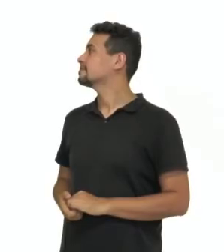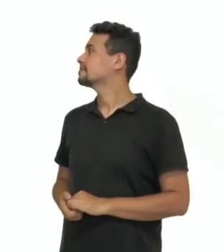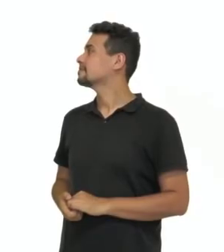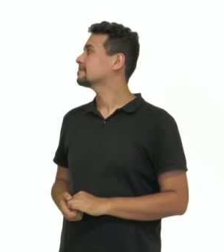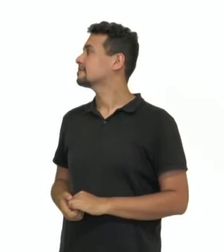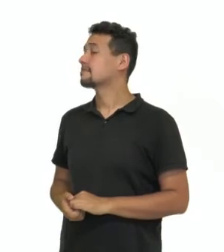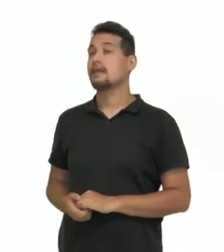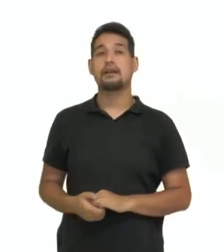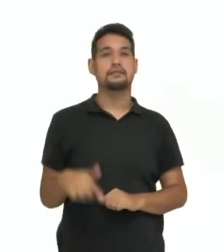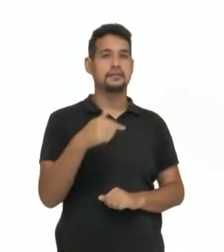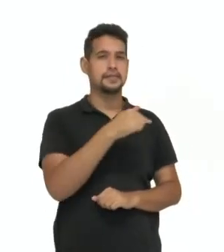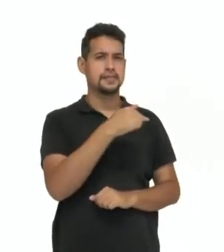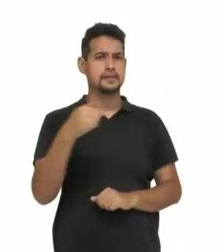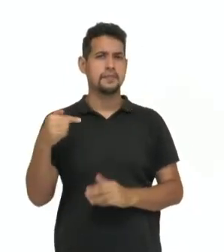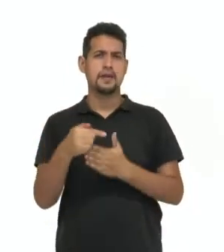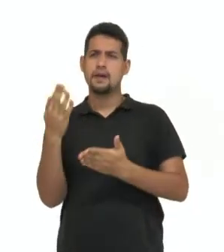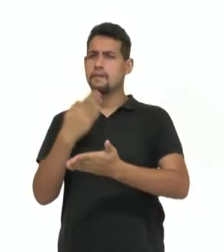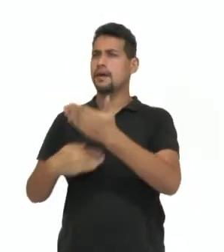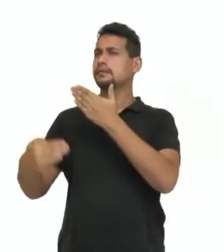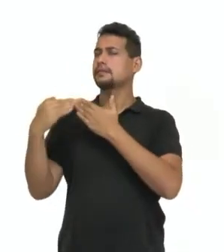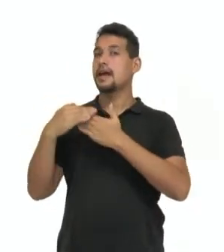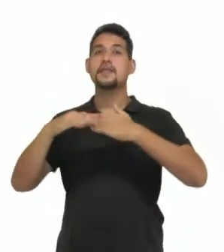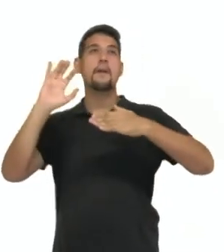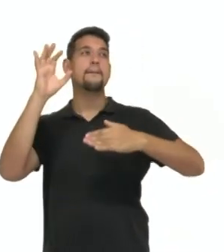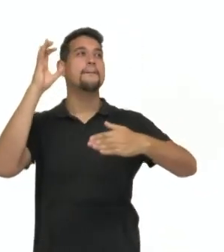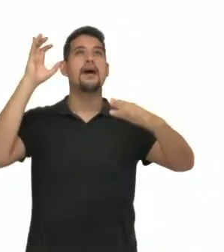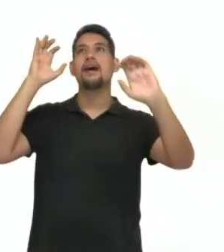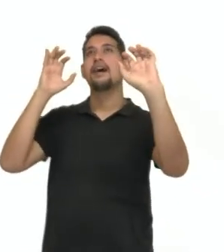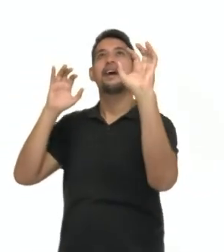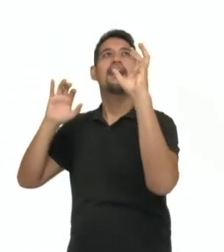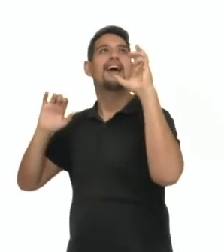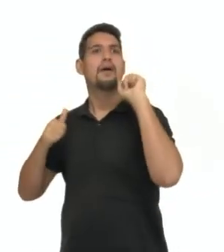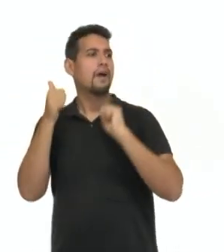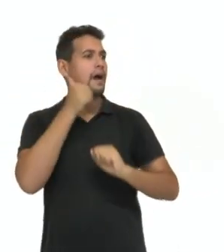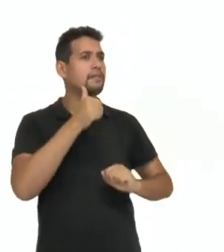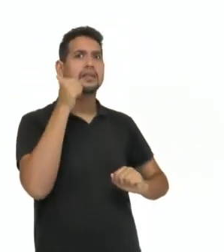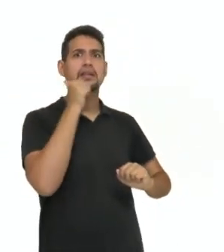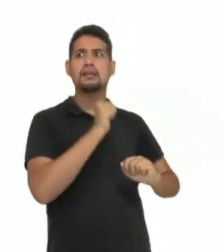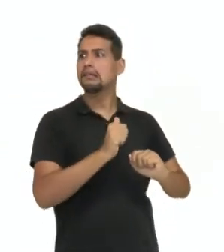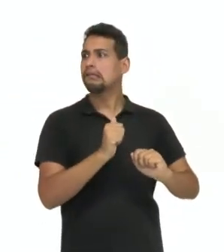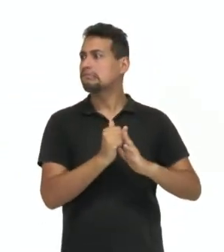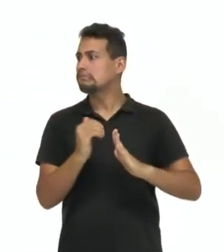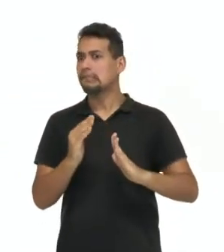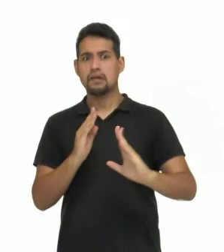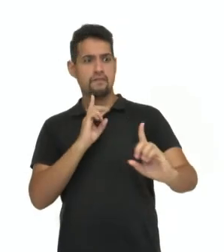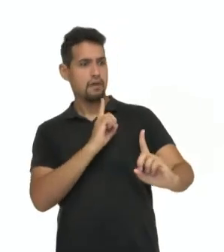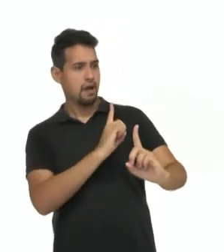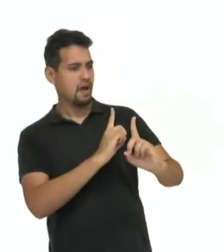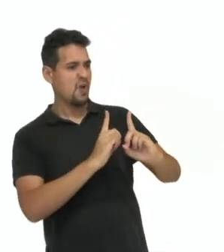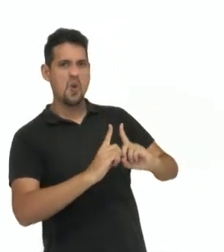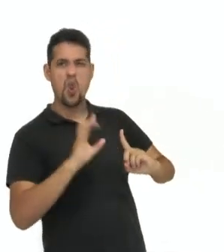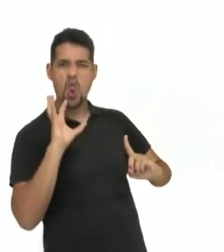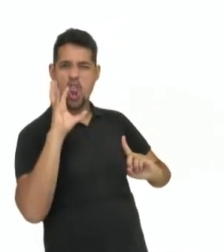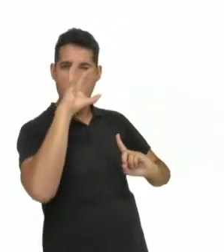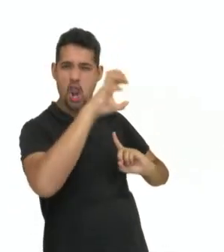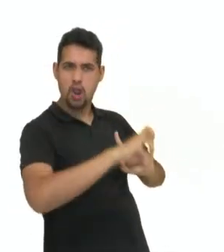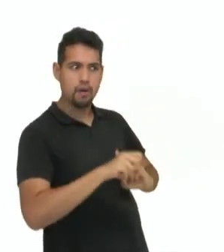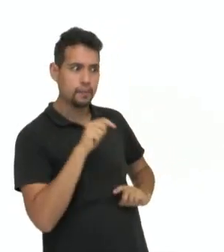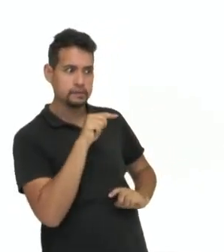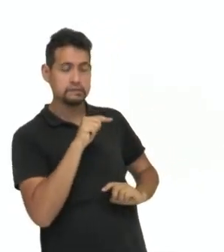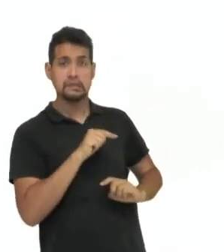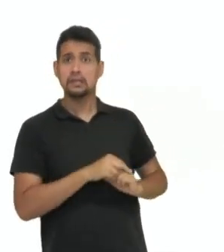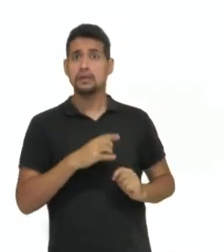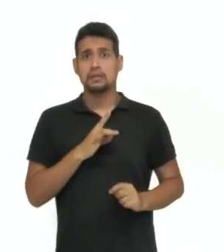La semana pasada, en medio del bosque, la niña se cruzó con el lobo. A pesar de